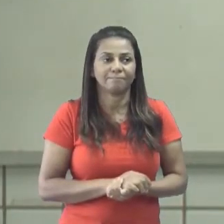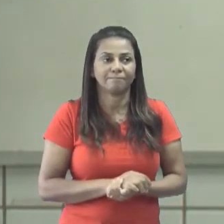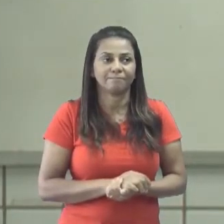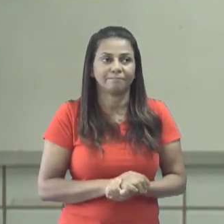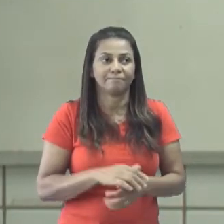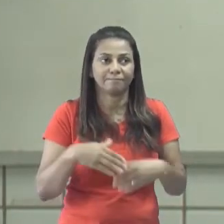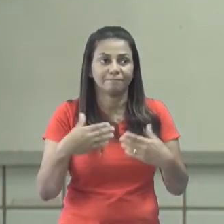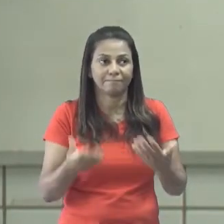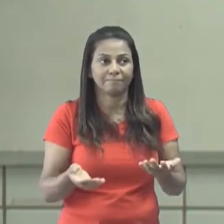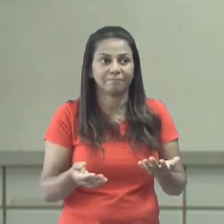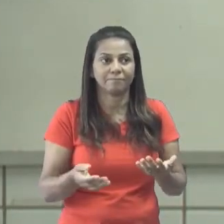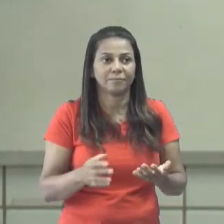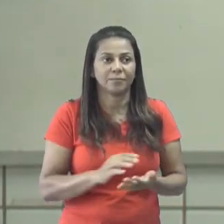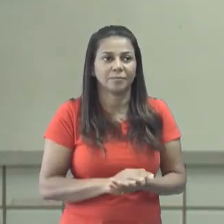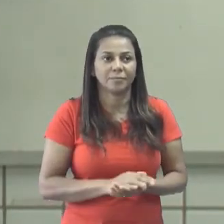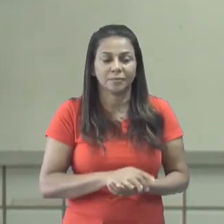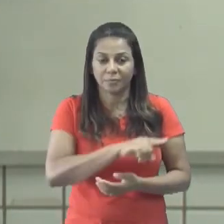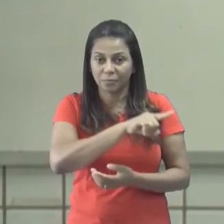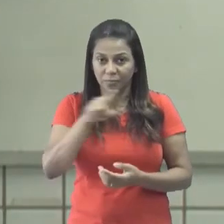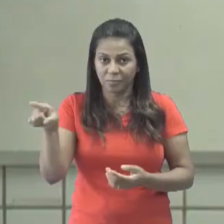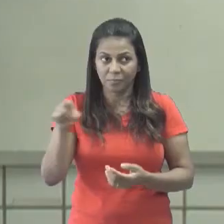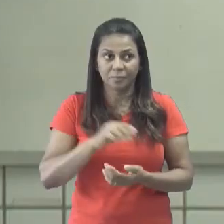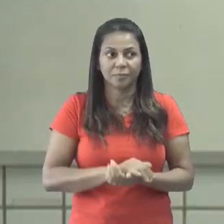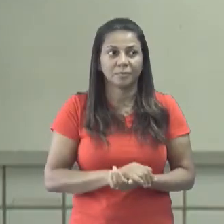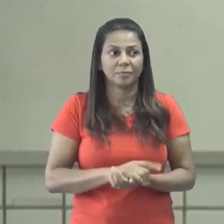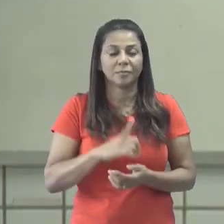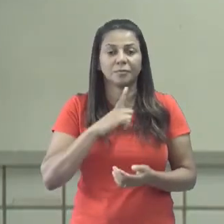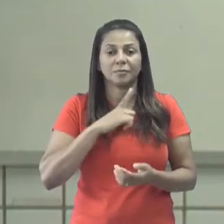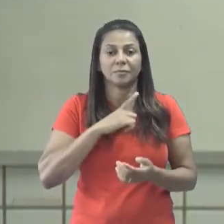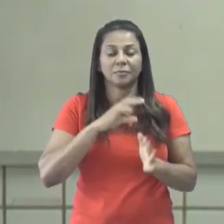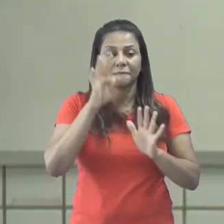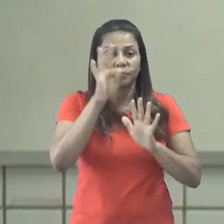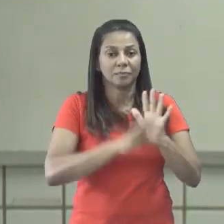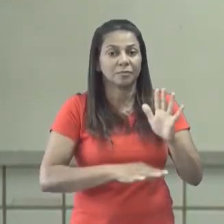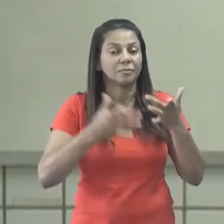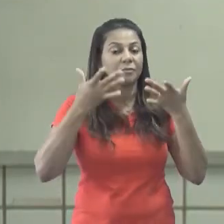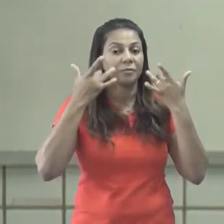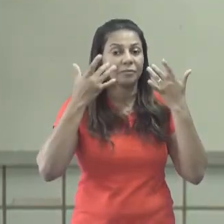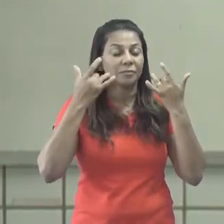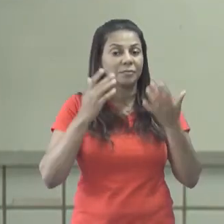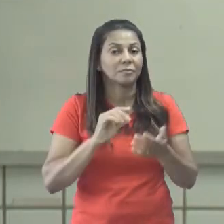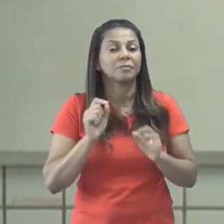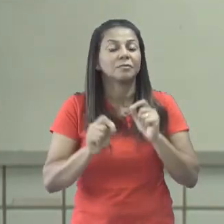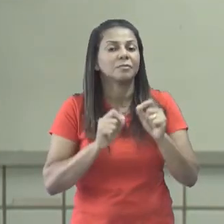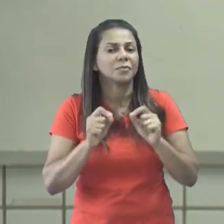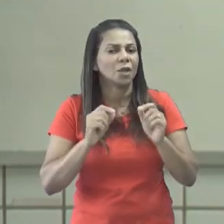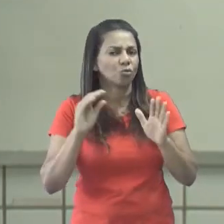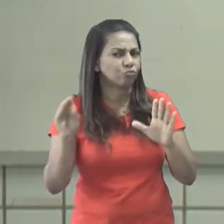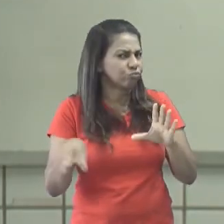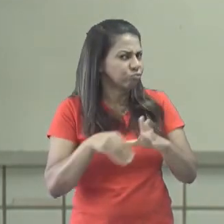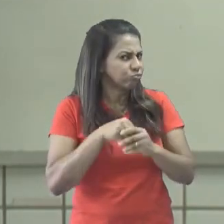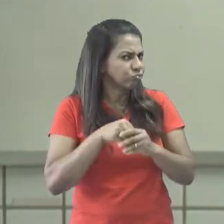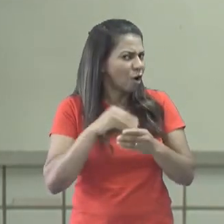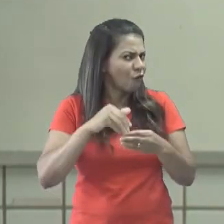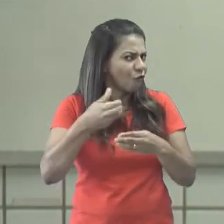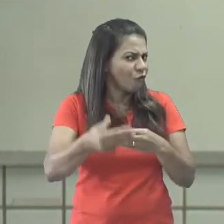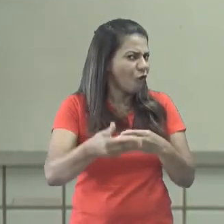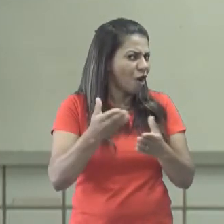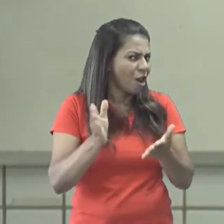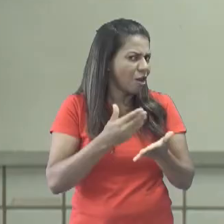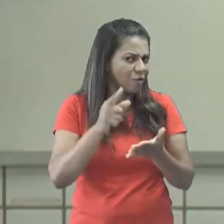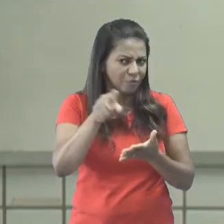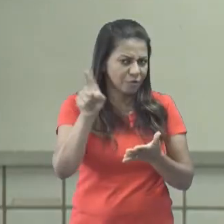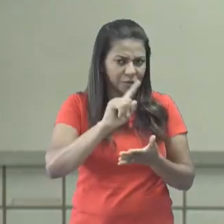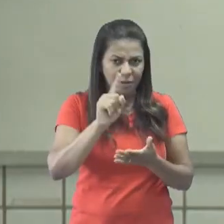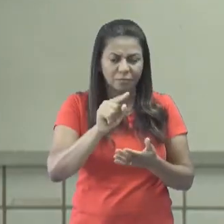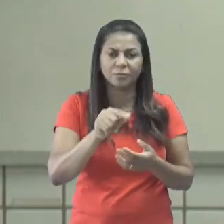Então, aí, ó, só para mostrar para vocês, o texto dramático não é um conteúdo que está fora do livro de vocês.